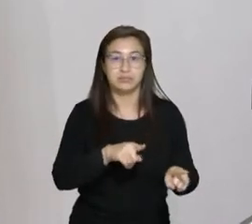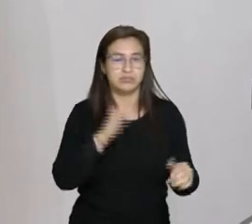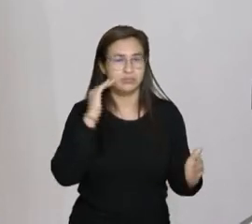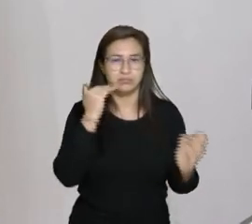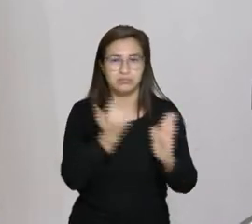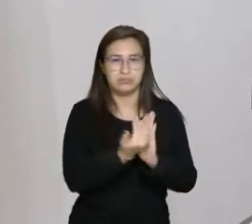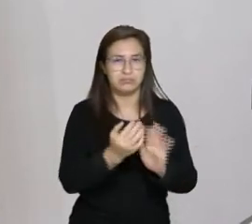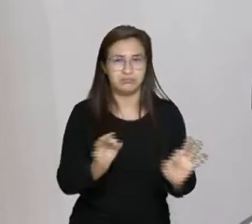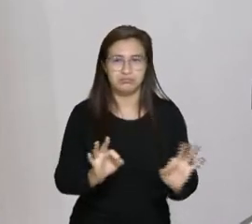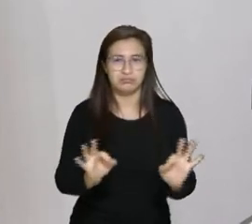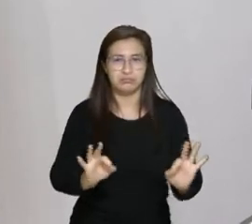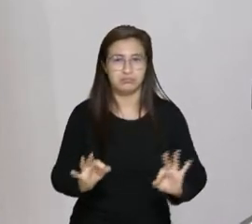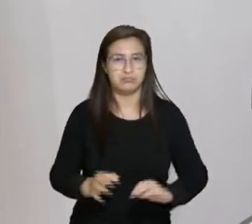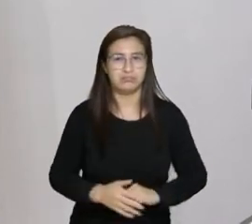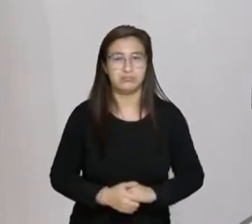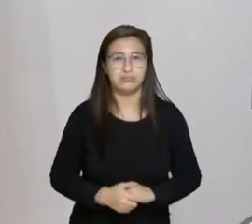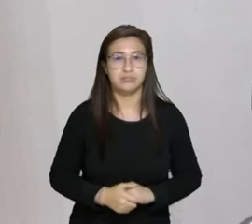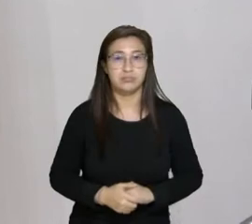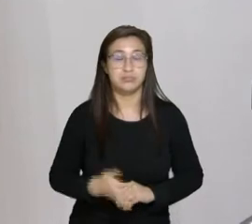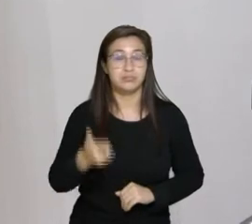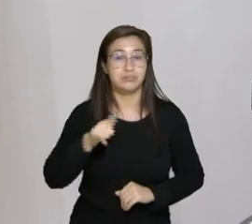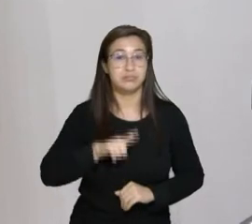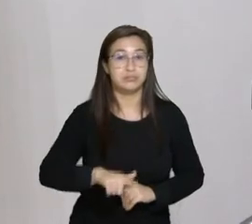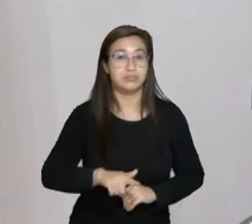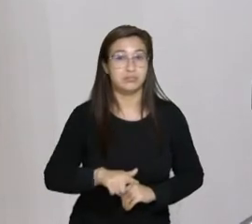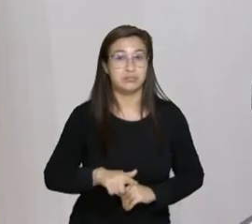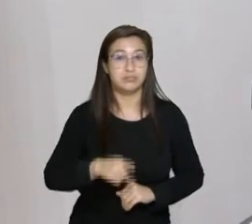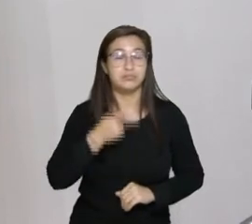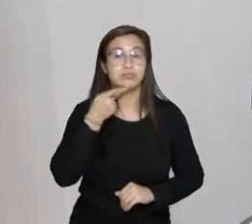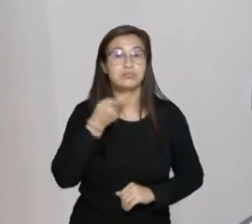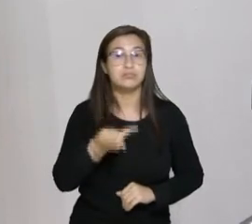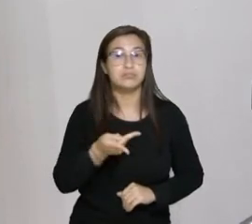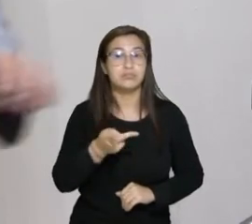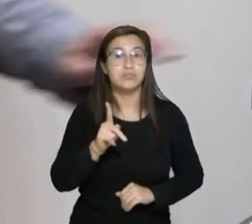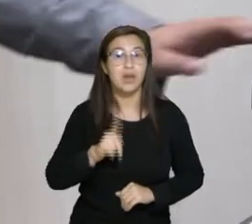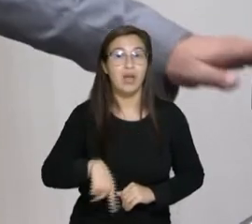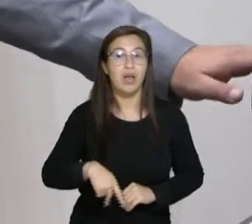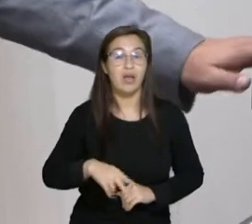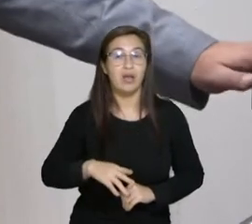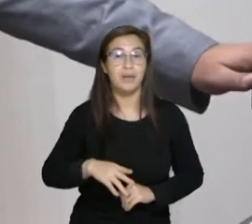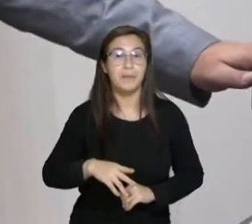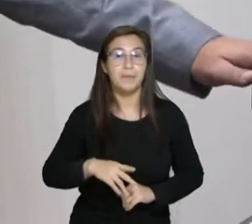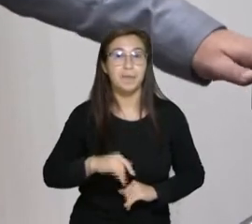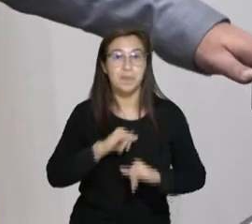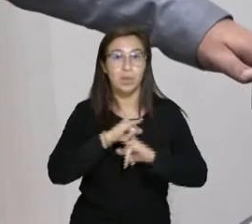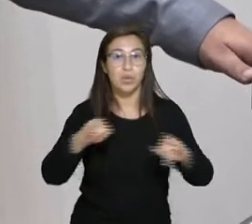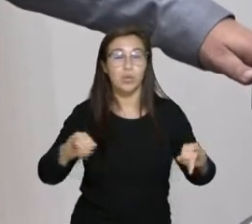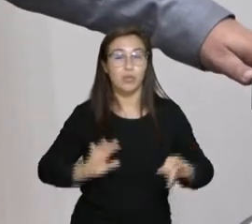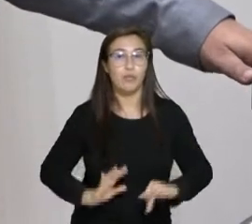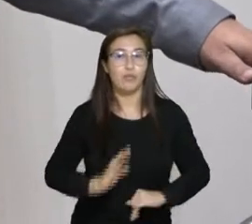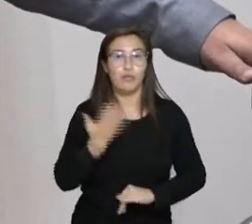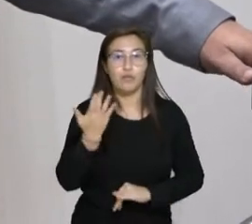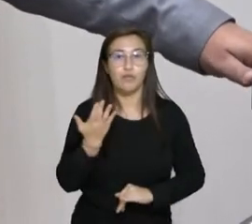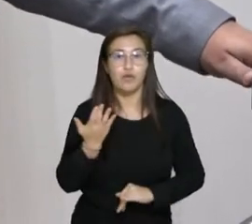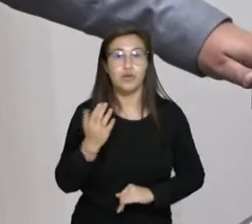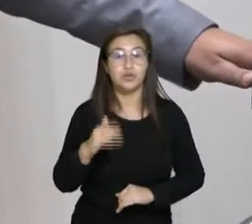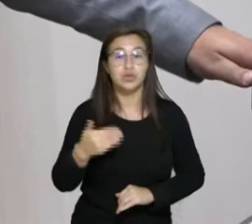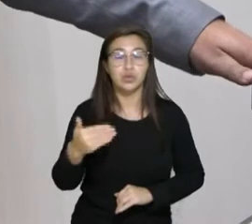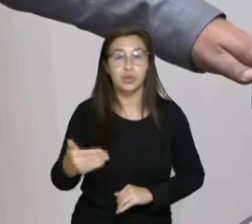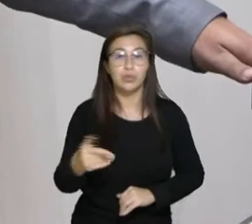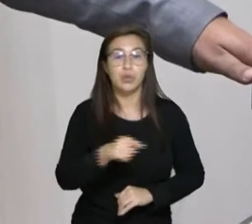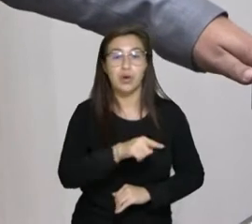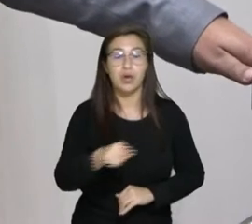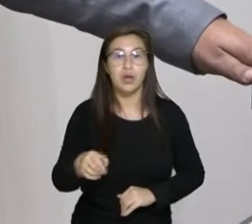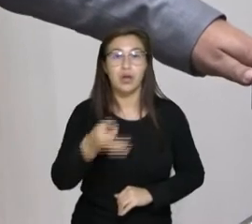obedeceria Oi linda me fez o desfavor de dizer que seria uma fake News mais tarde quando a opinião pública